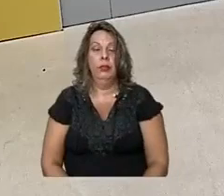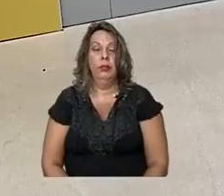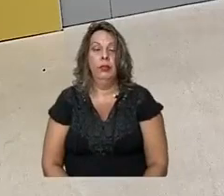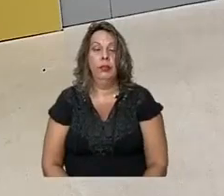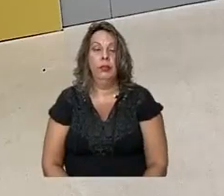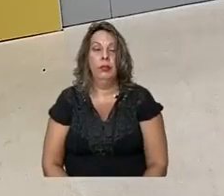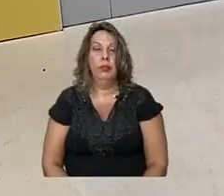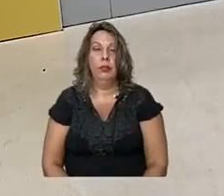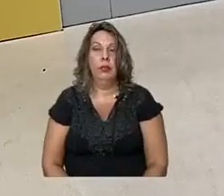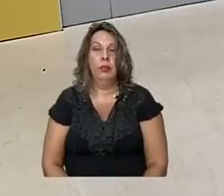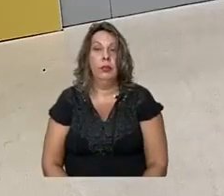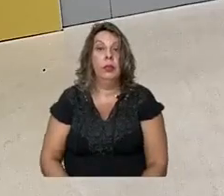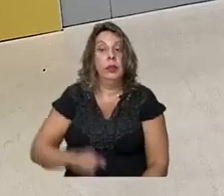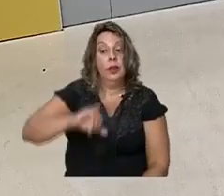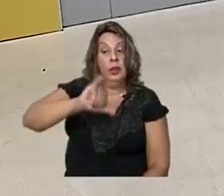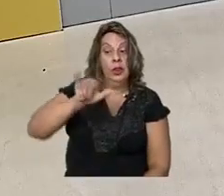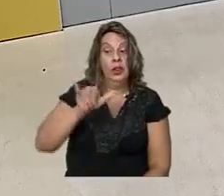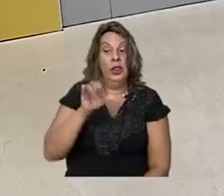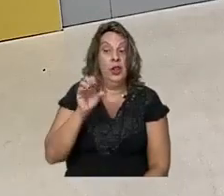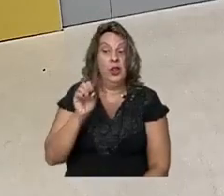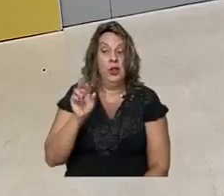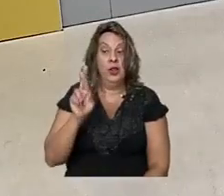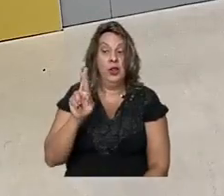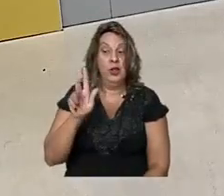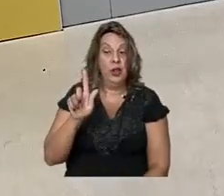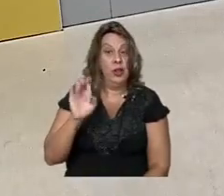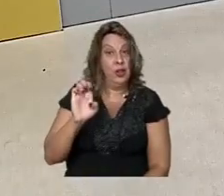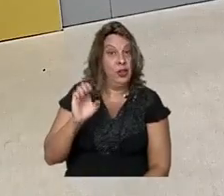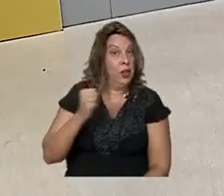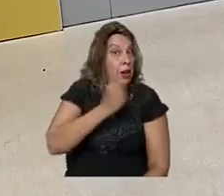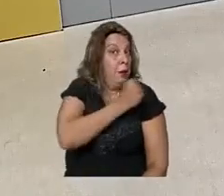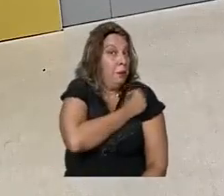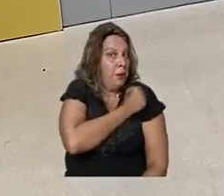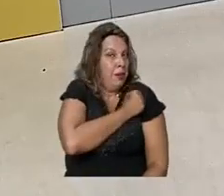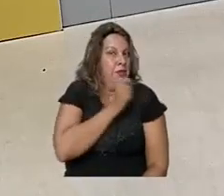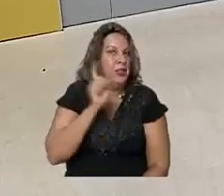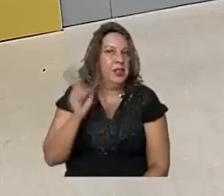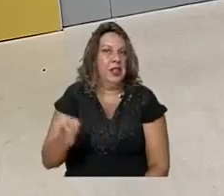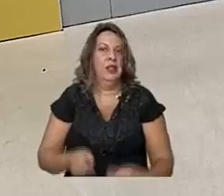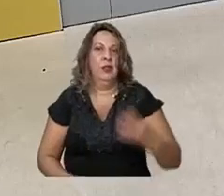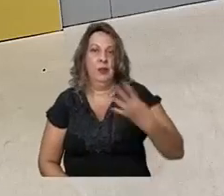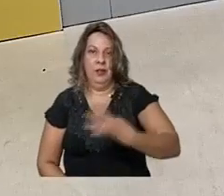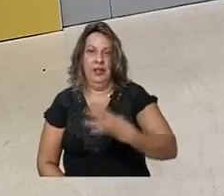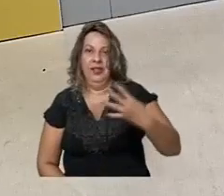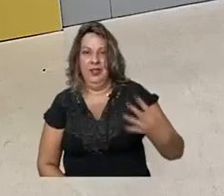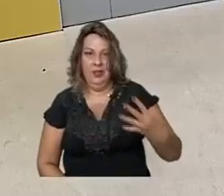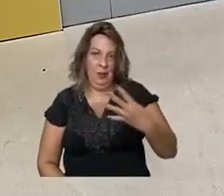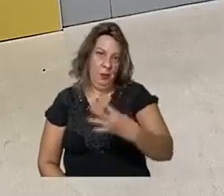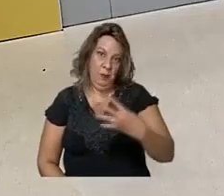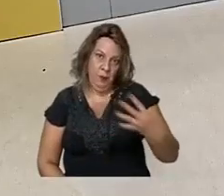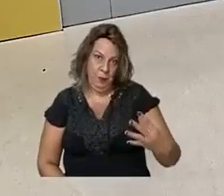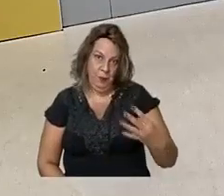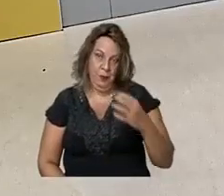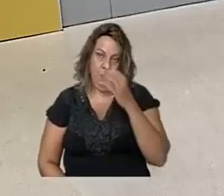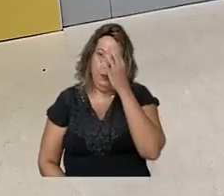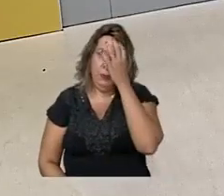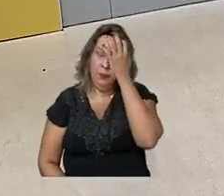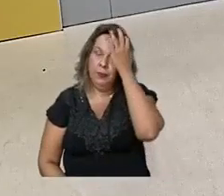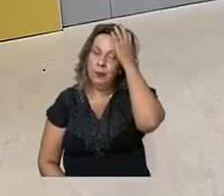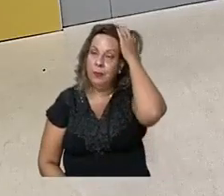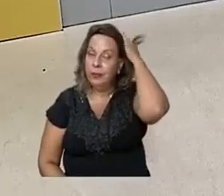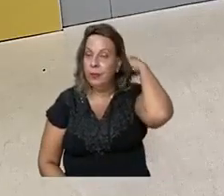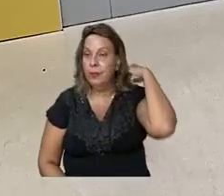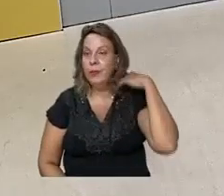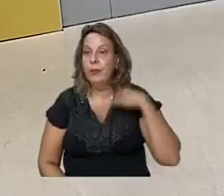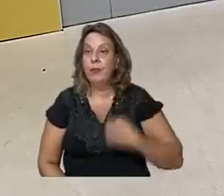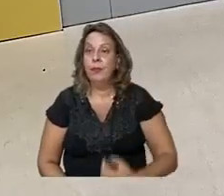53, Jorge Chagas, meu camarada, abraço pra você, número 44 agora, 44, 0,